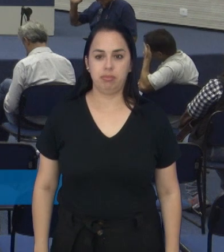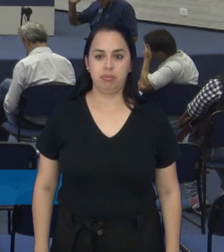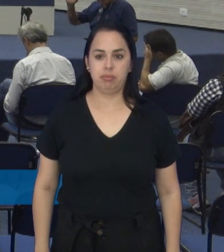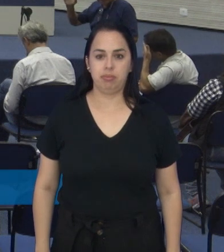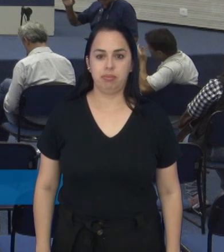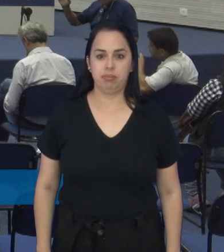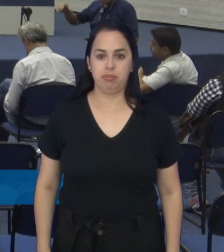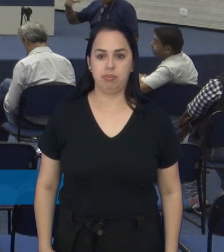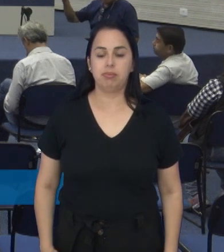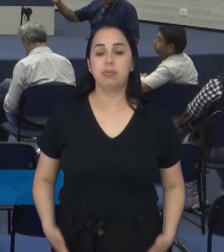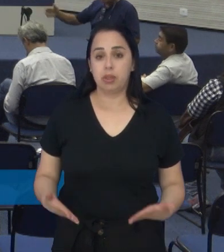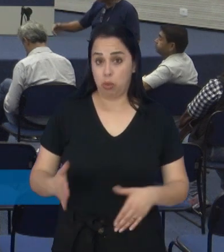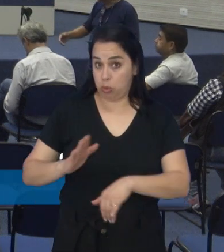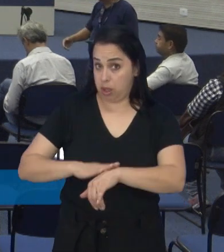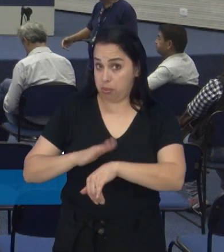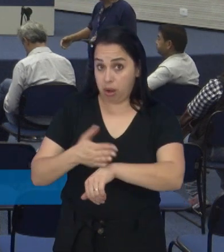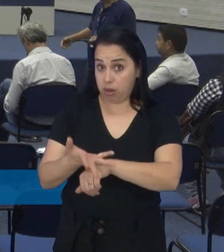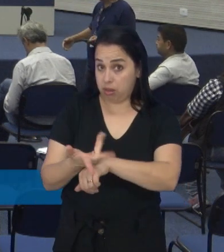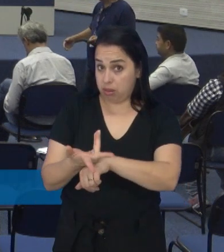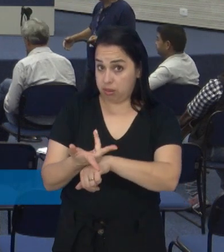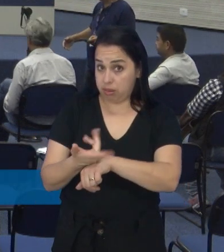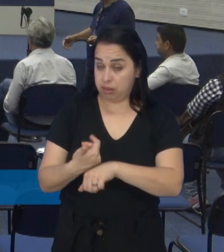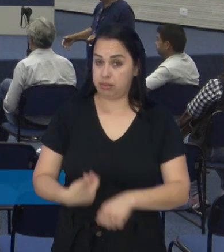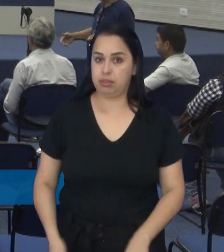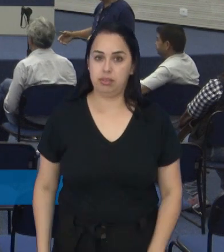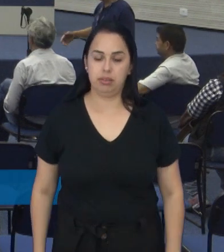seu tempo tá correndo tá vereador